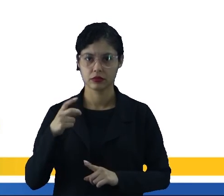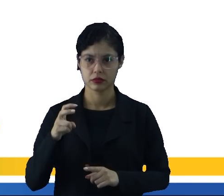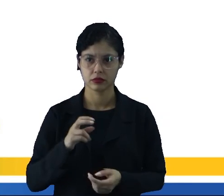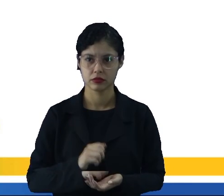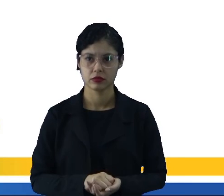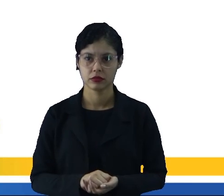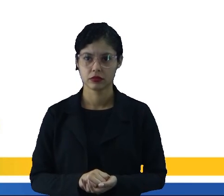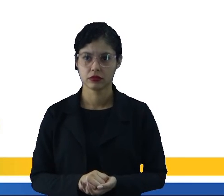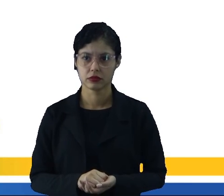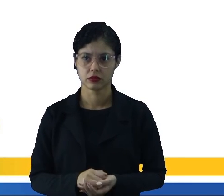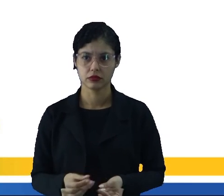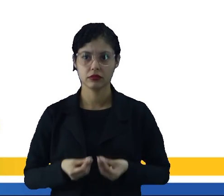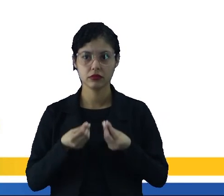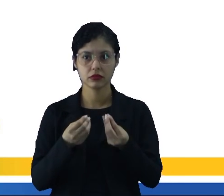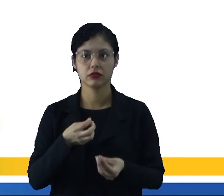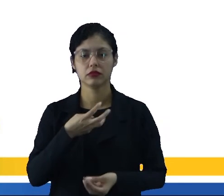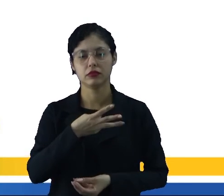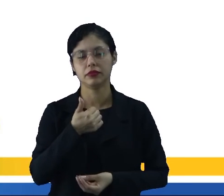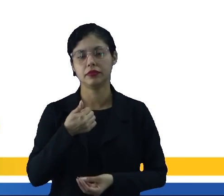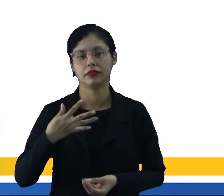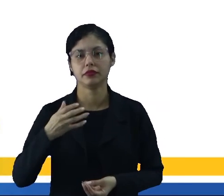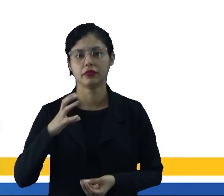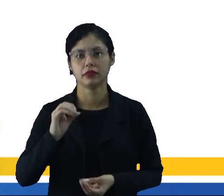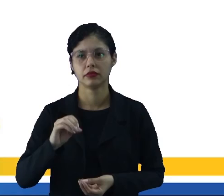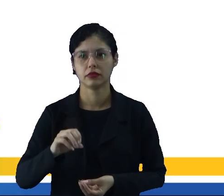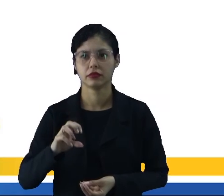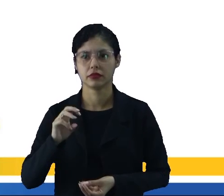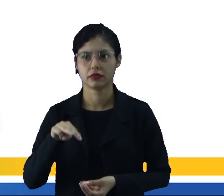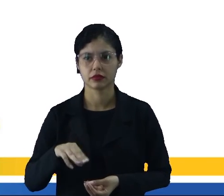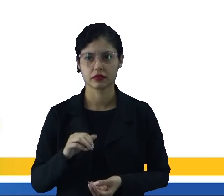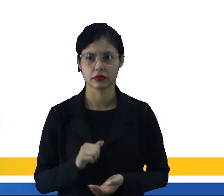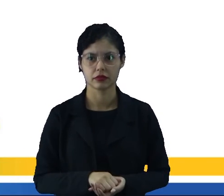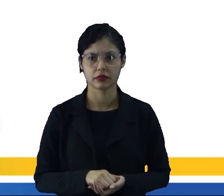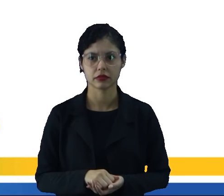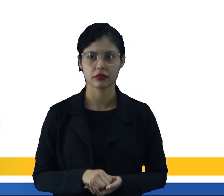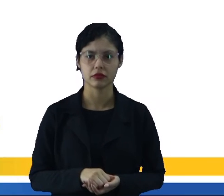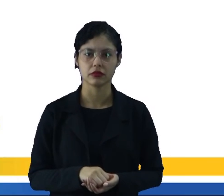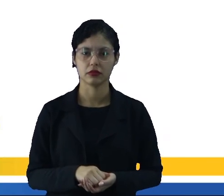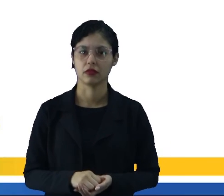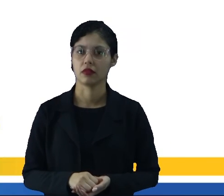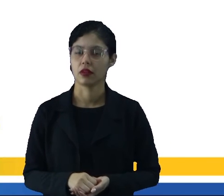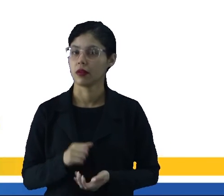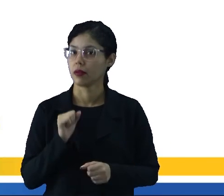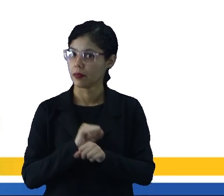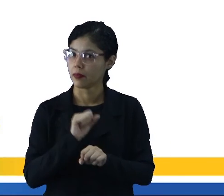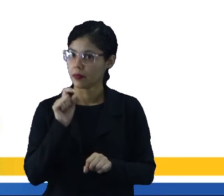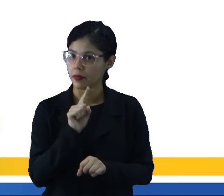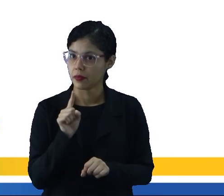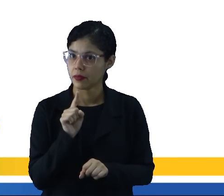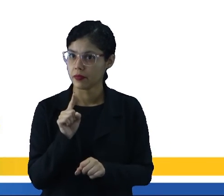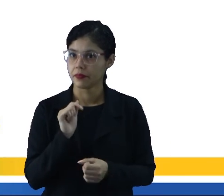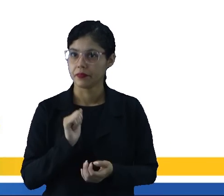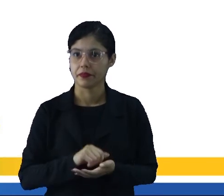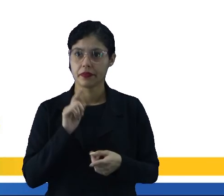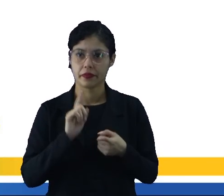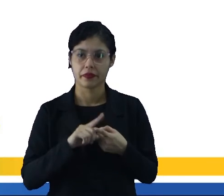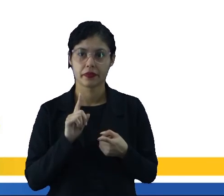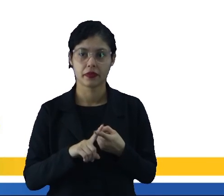25 que vai nos dar 314 cm quadrados preste atenção que não vai parar aqui porque